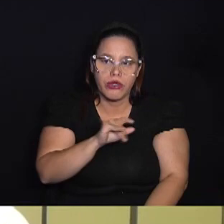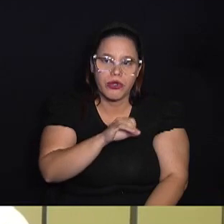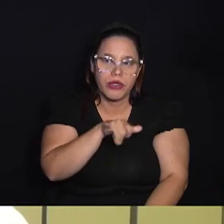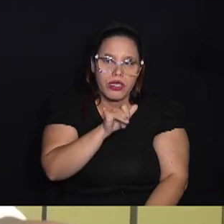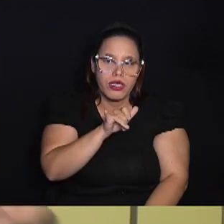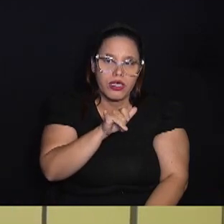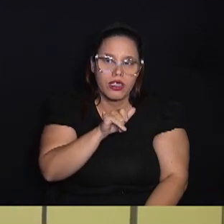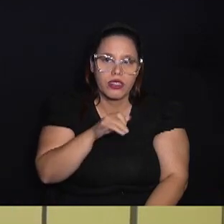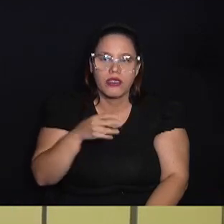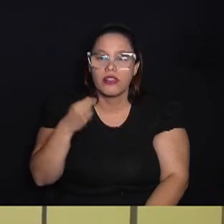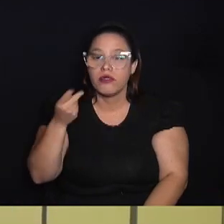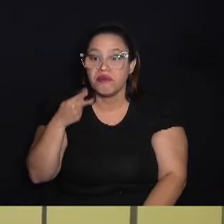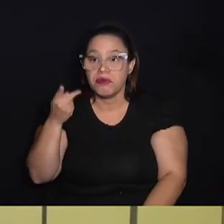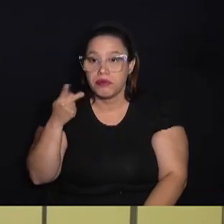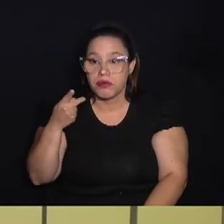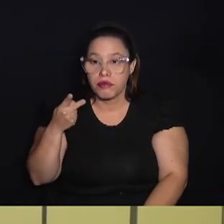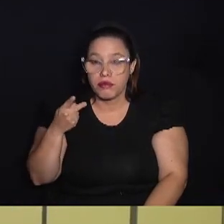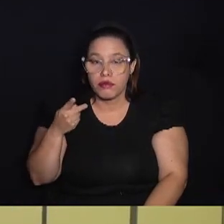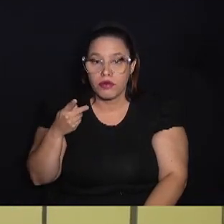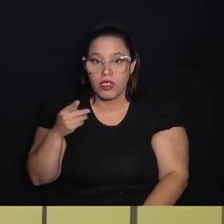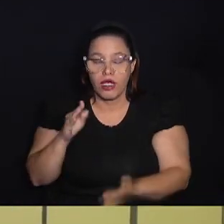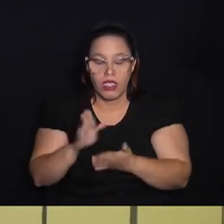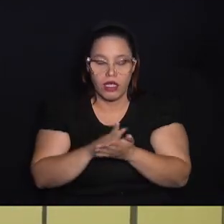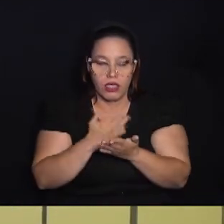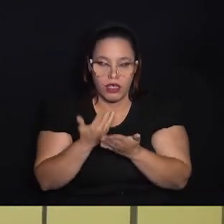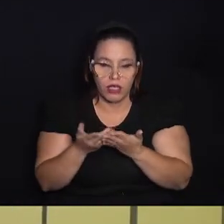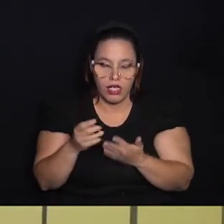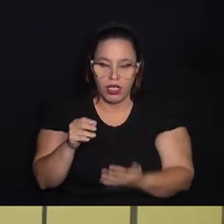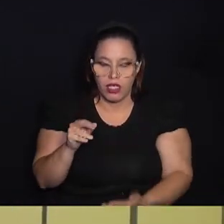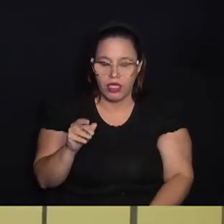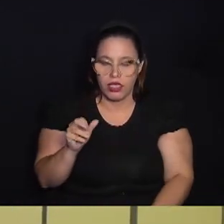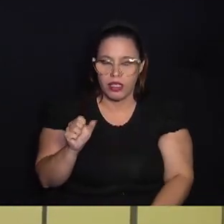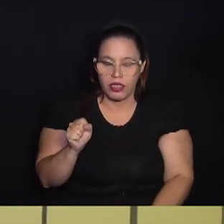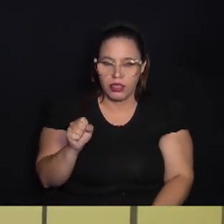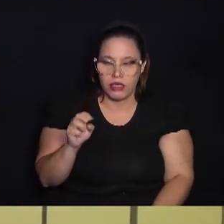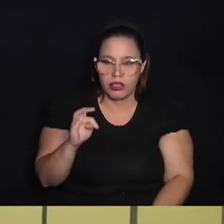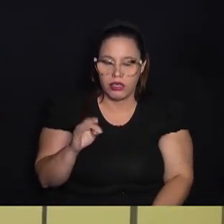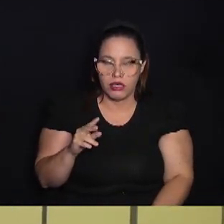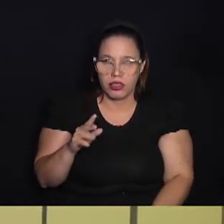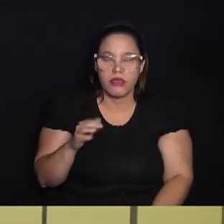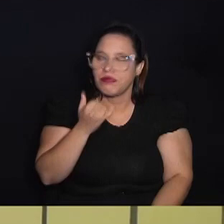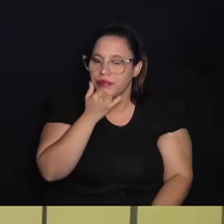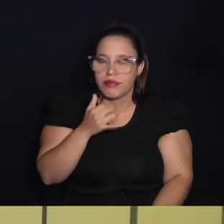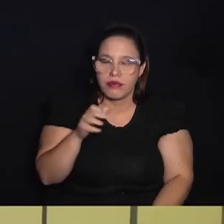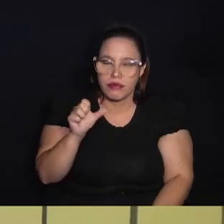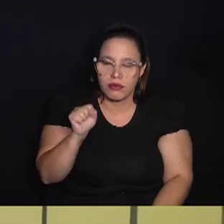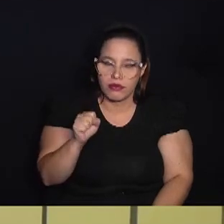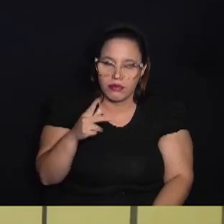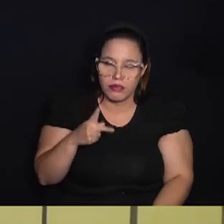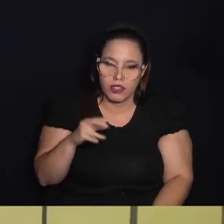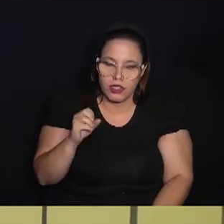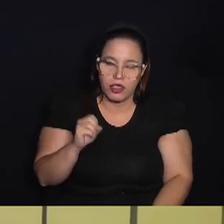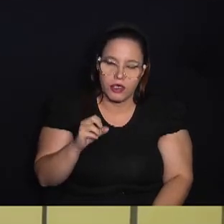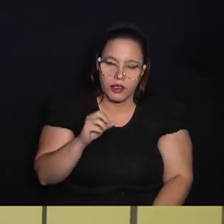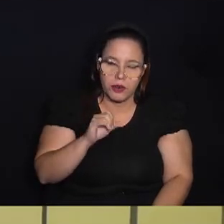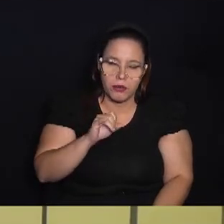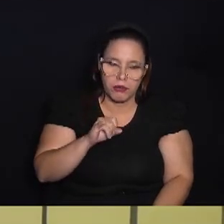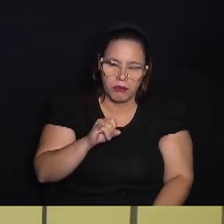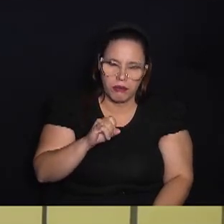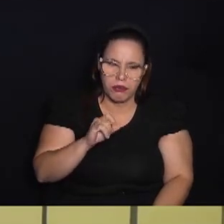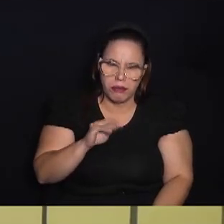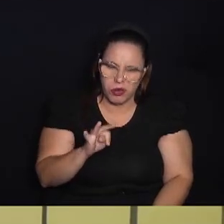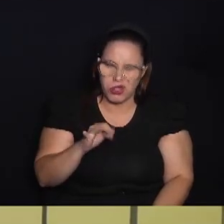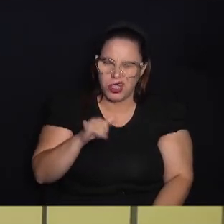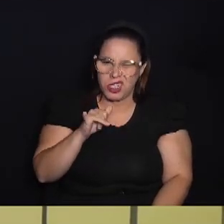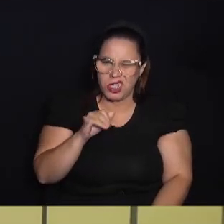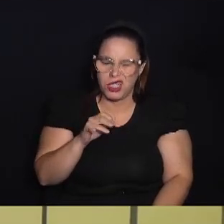é é fazendo leituras de livros que conta história de Campinas ou de escritores daqui da nossa região Então